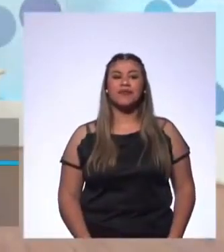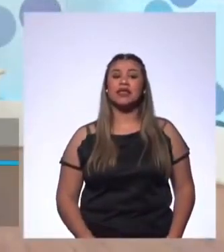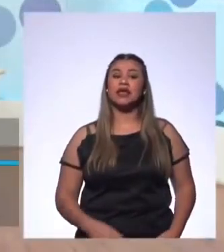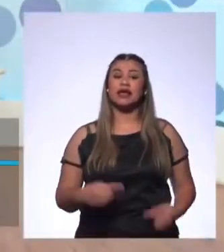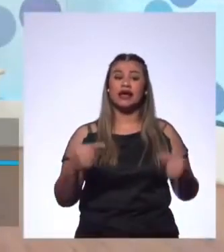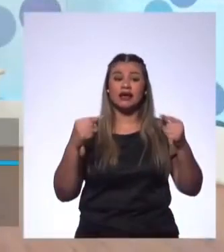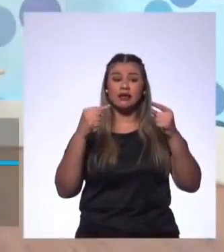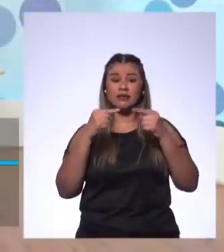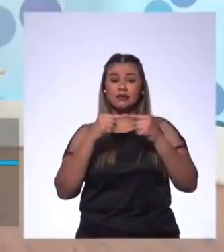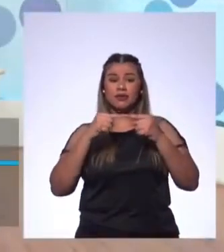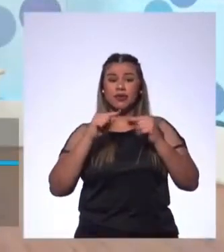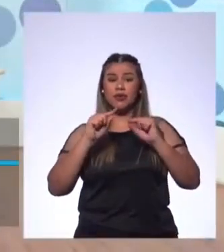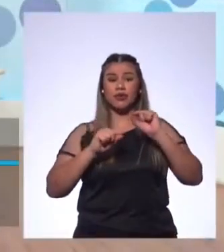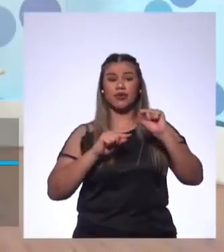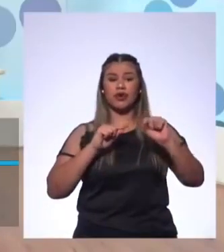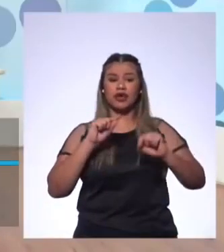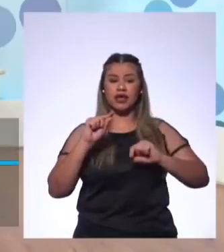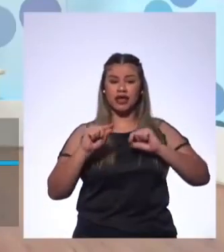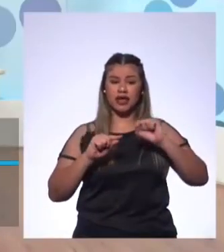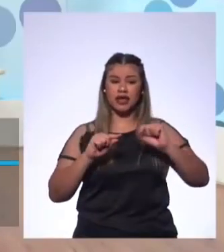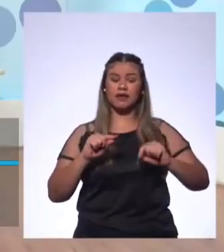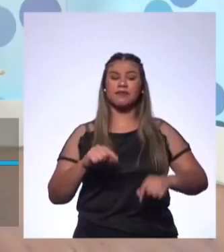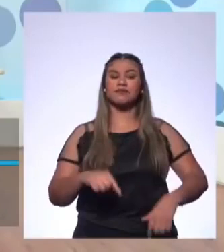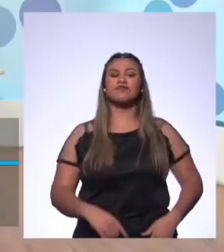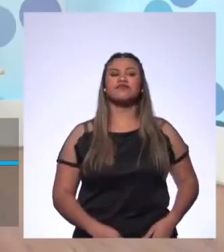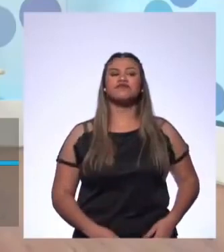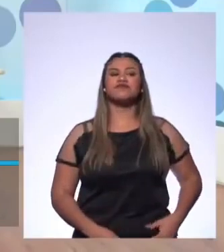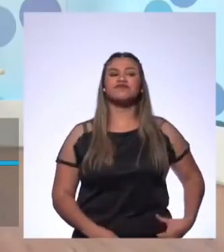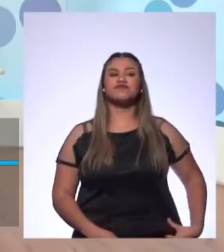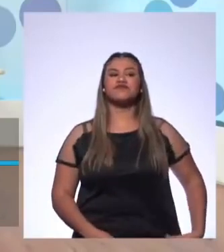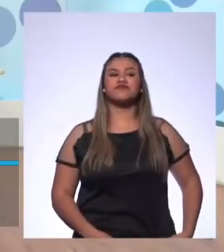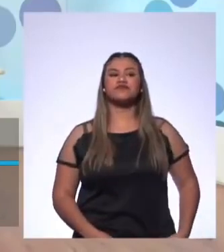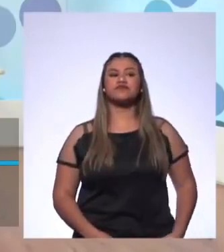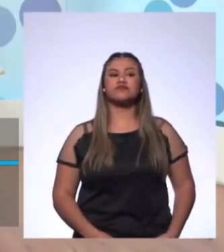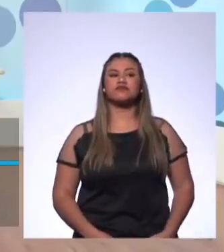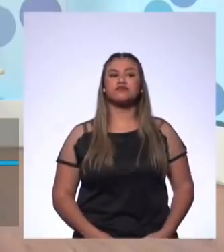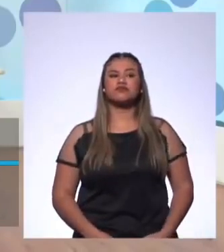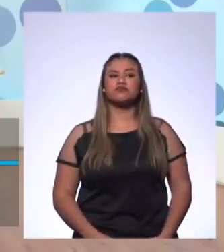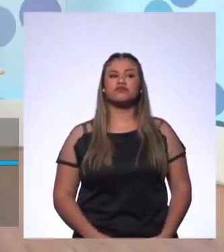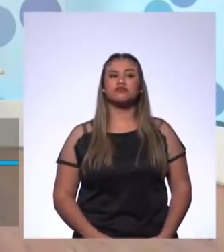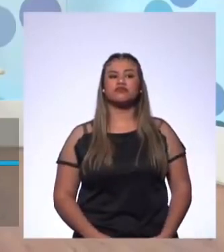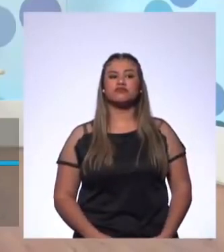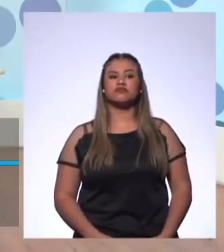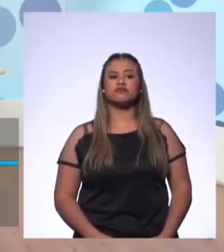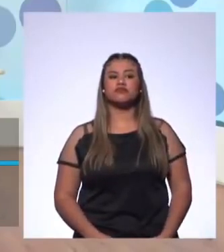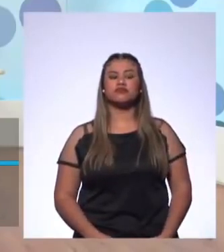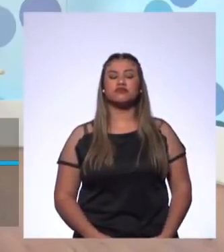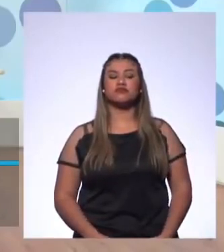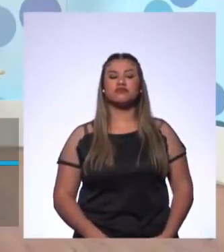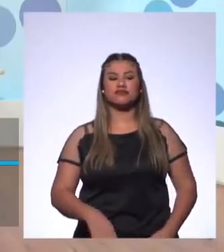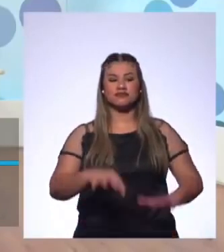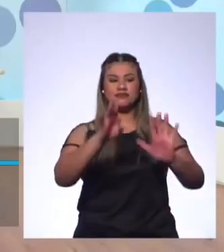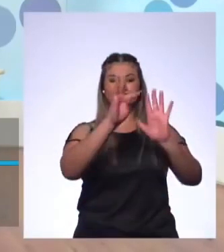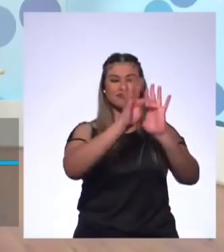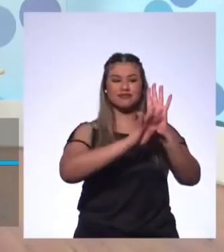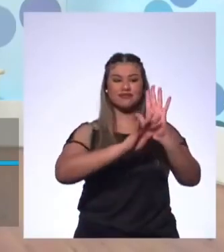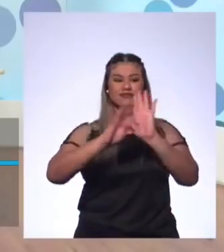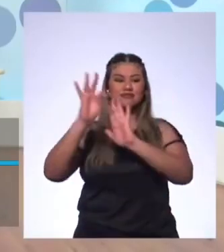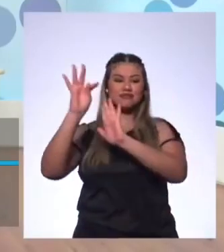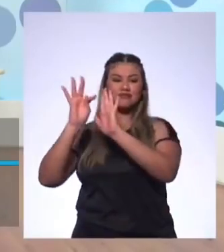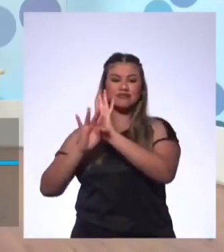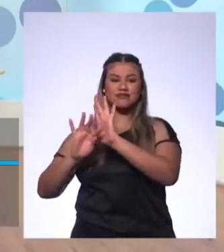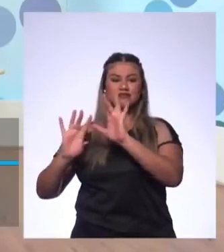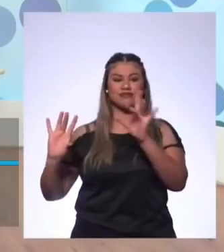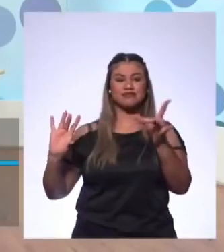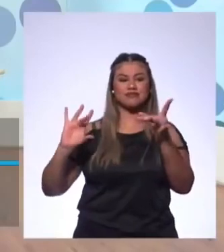muito referenciada, André, do Romeu e Julieta. E essa referência chama como, professor? Eles sabem, né? Intertextualidade. Você tem um Isso. texto